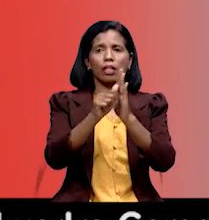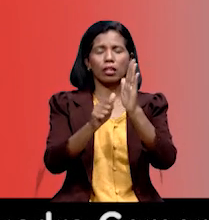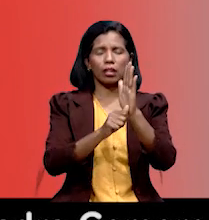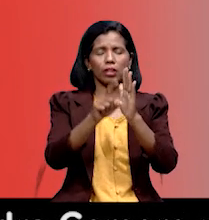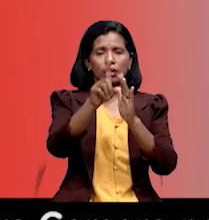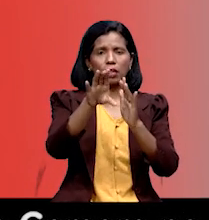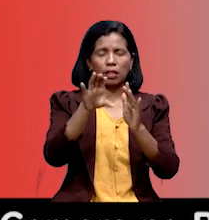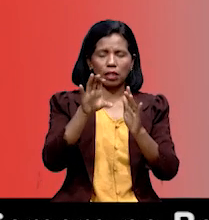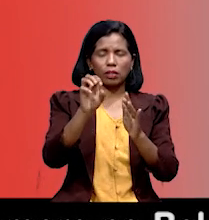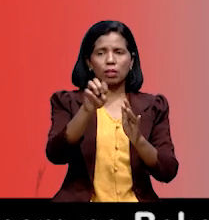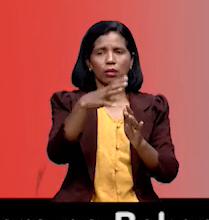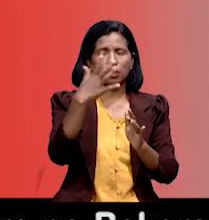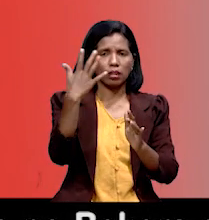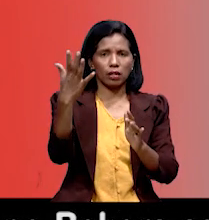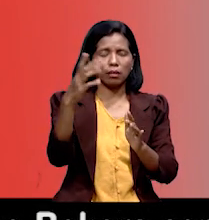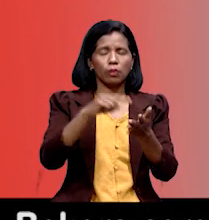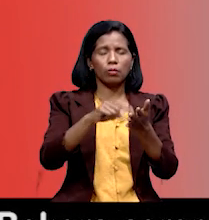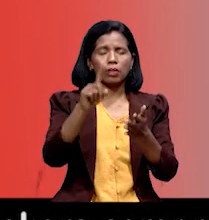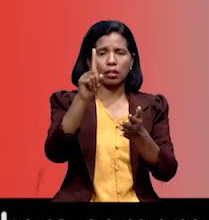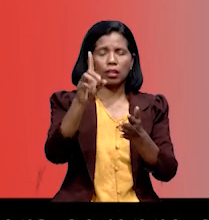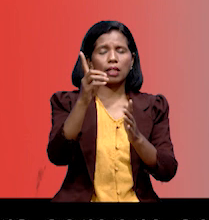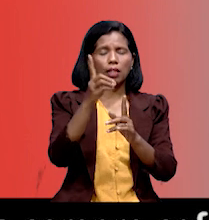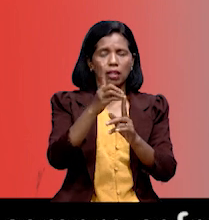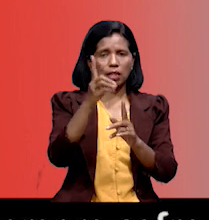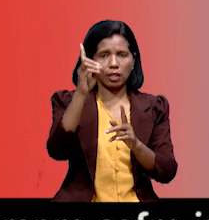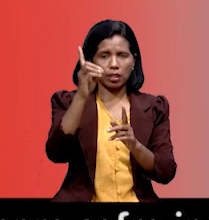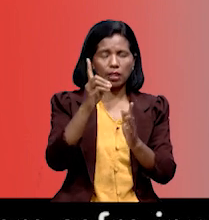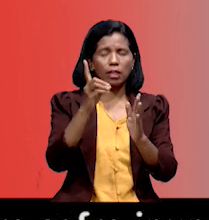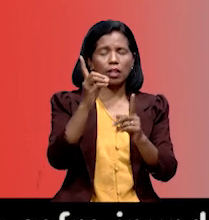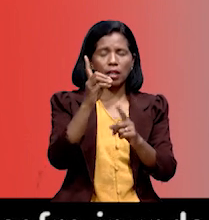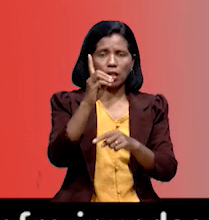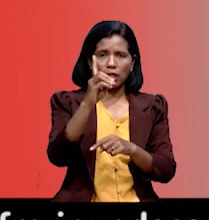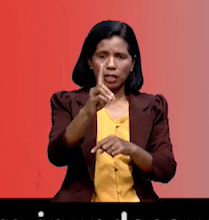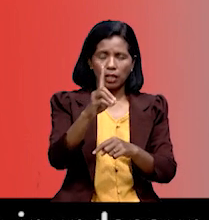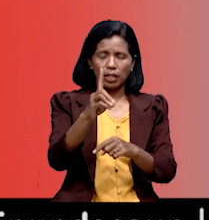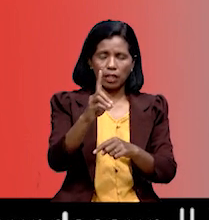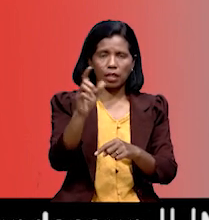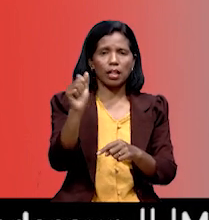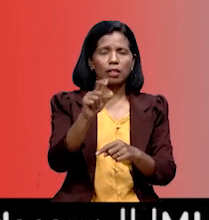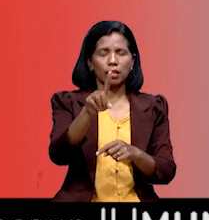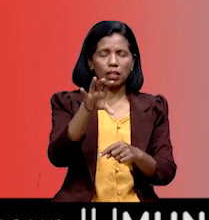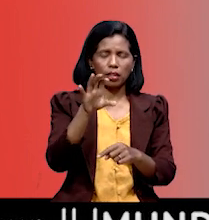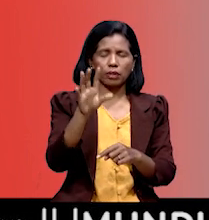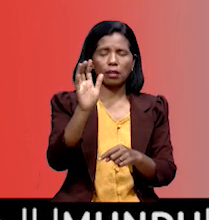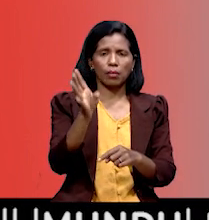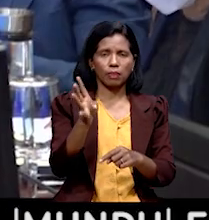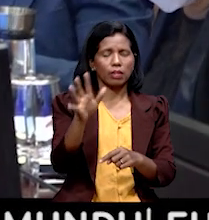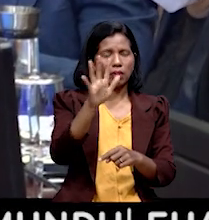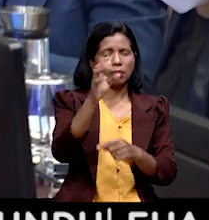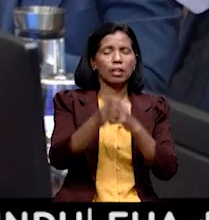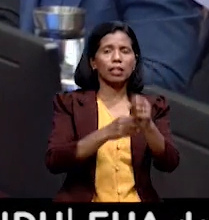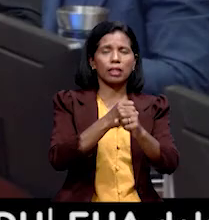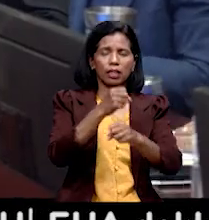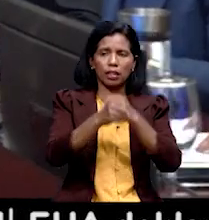Recin Lima, número Ida alínea D, no artigo Atos Ida Hatnulo Recin Lima, número Ida, Tinantinan, Governo